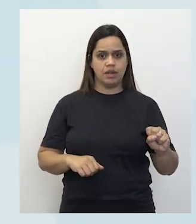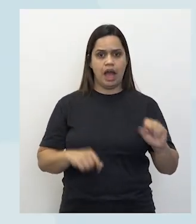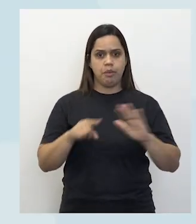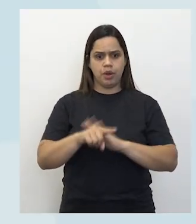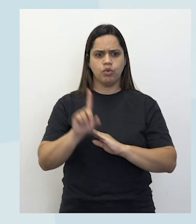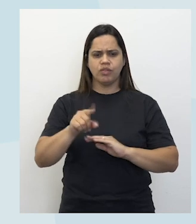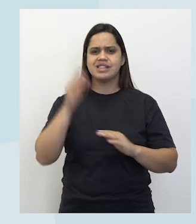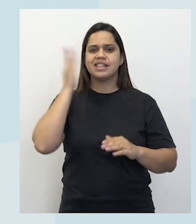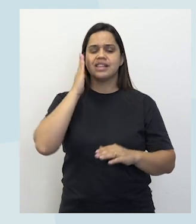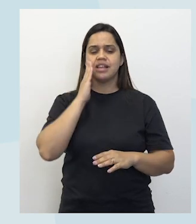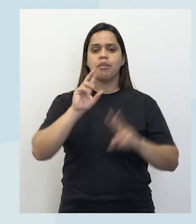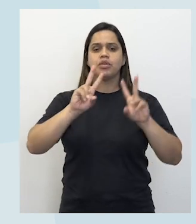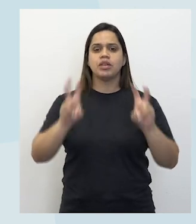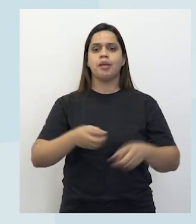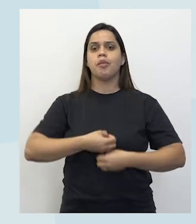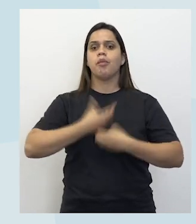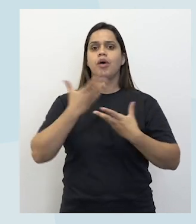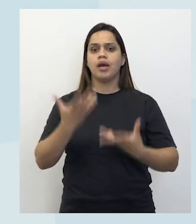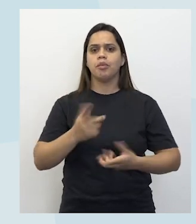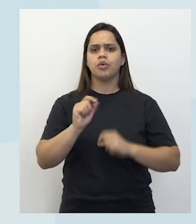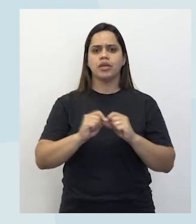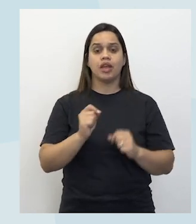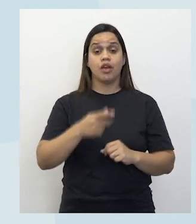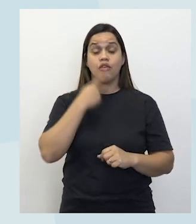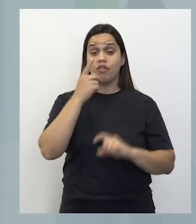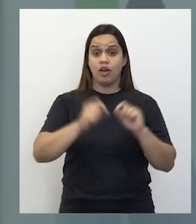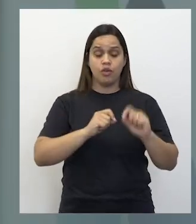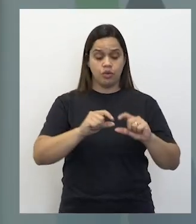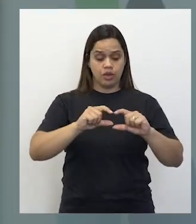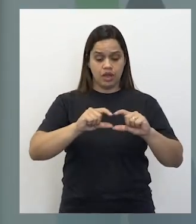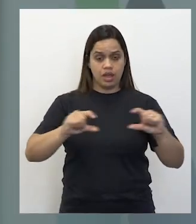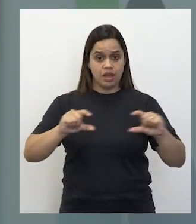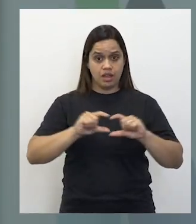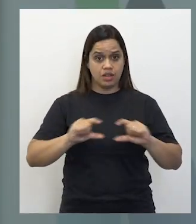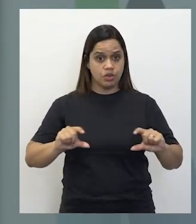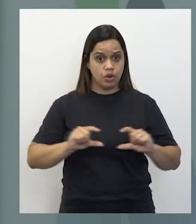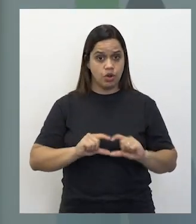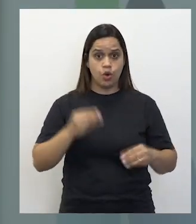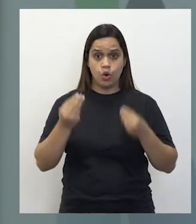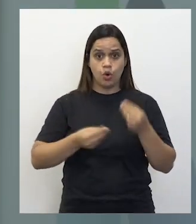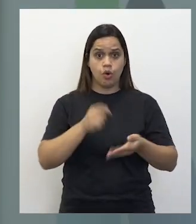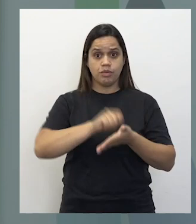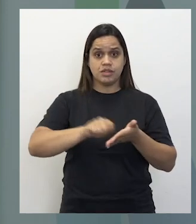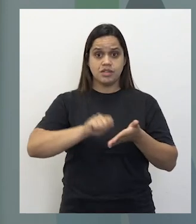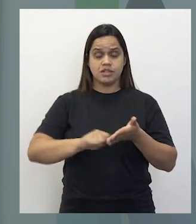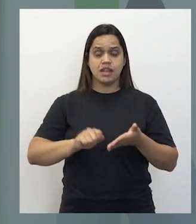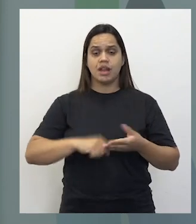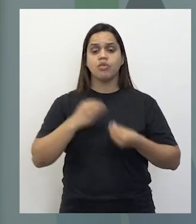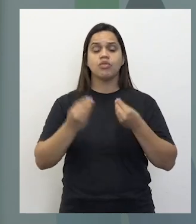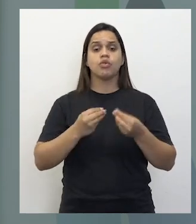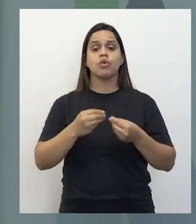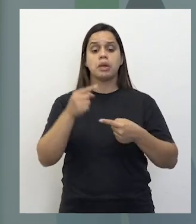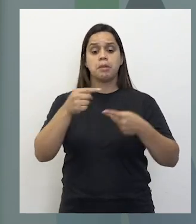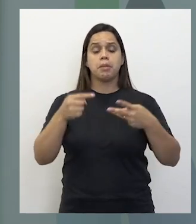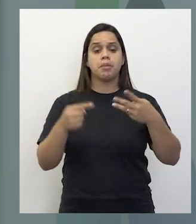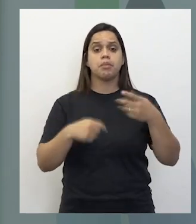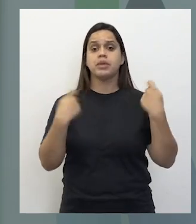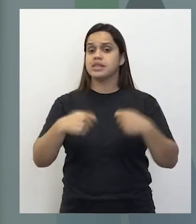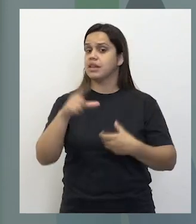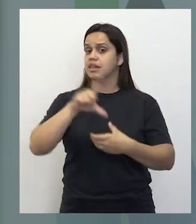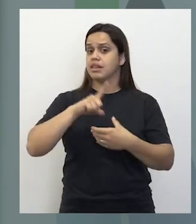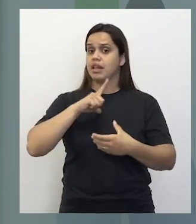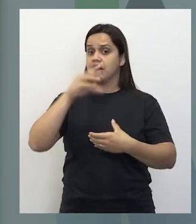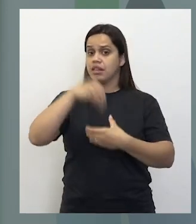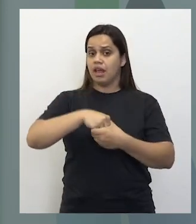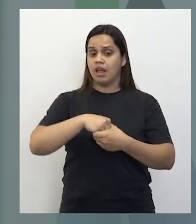sobre poema? Quando eu falo isso, eu falo da estrutura, de como se escreve, quais são os elementos que precisam conter no